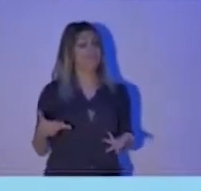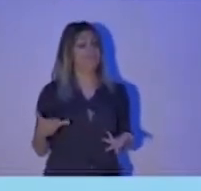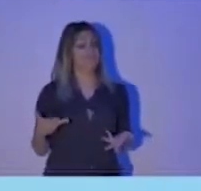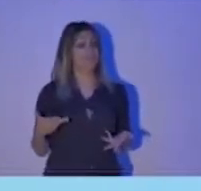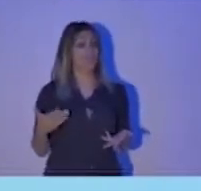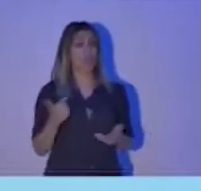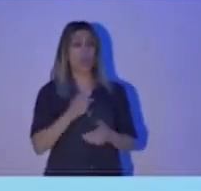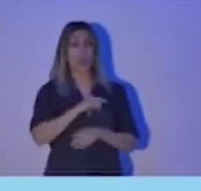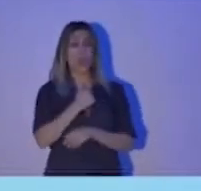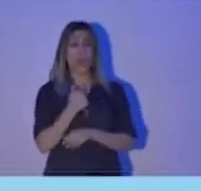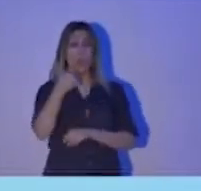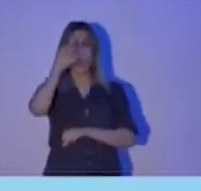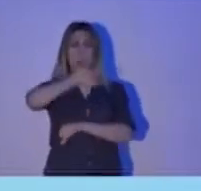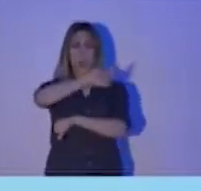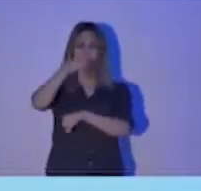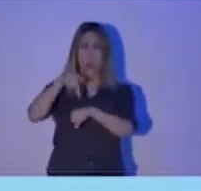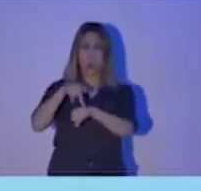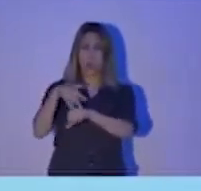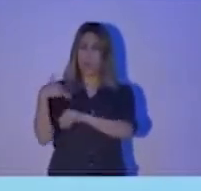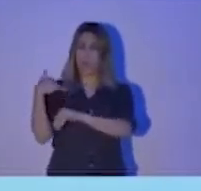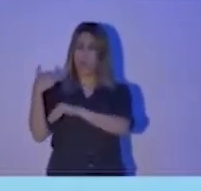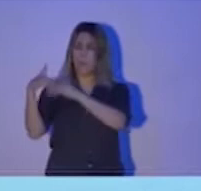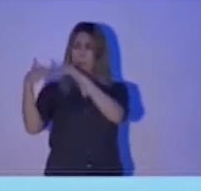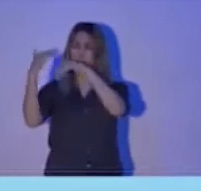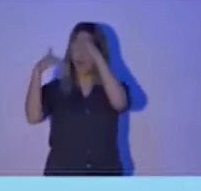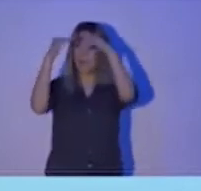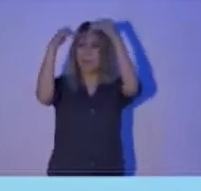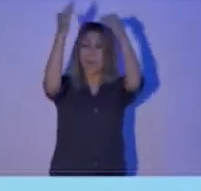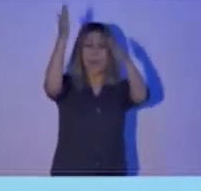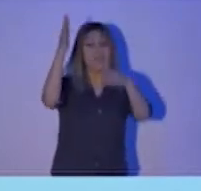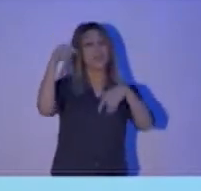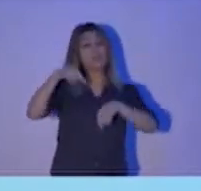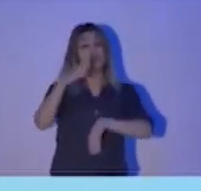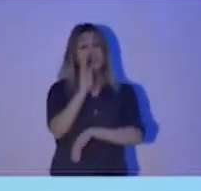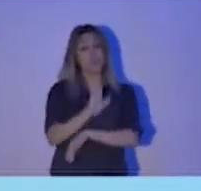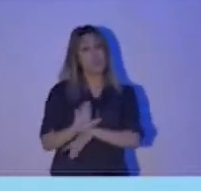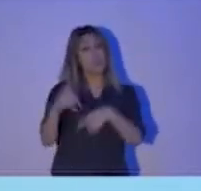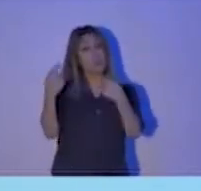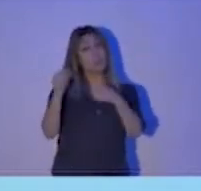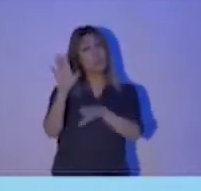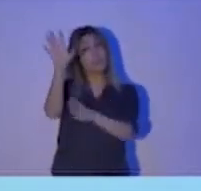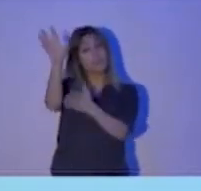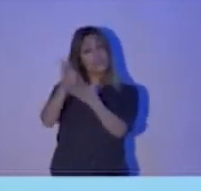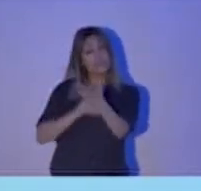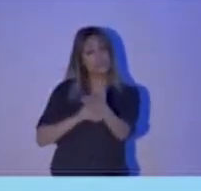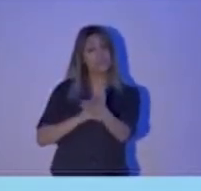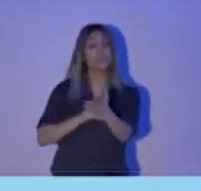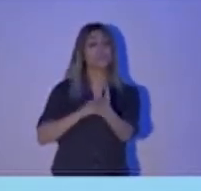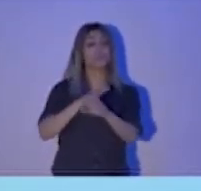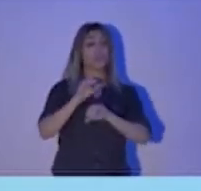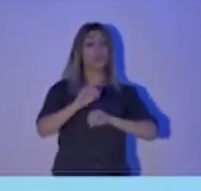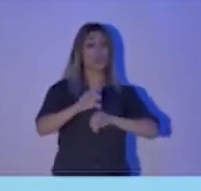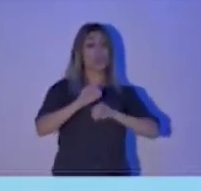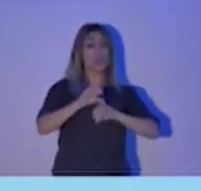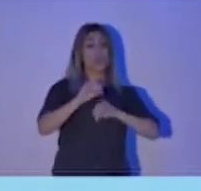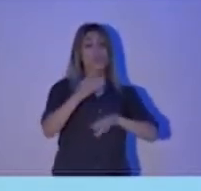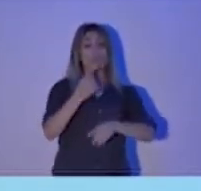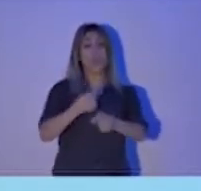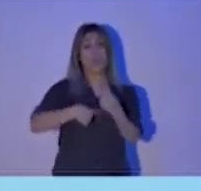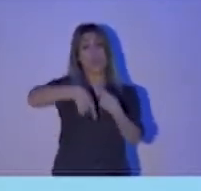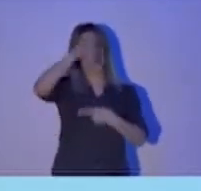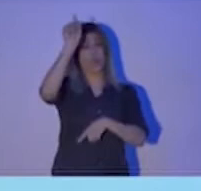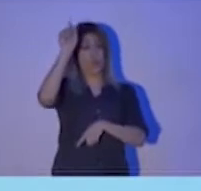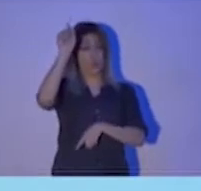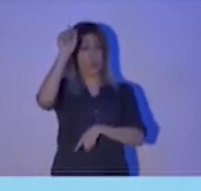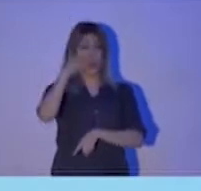outros. Não existe proposta fácil, onde me tem discutido isso enfaticamente. O nosso fórum desse